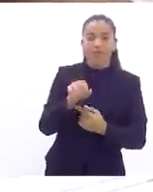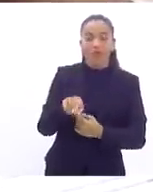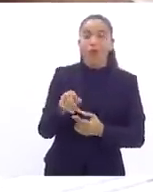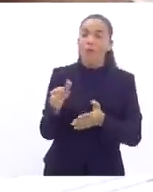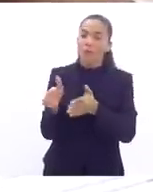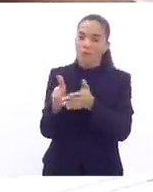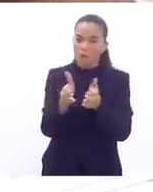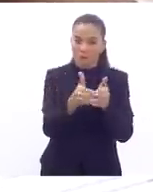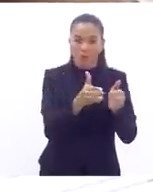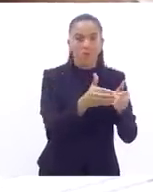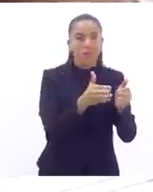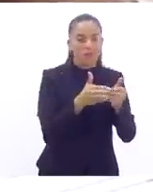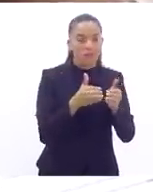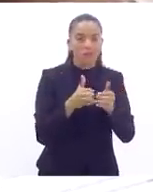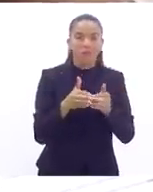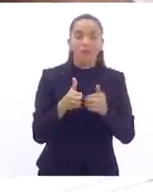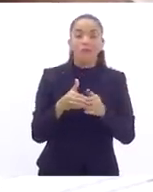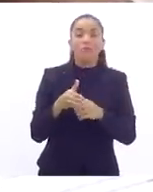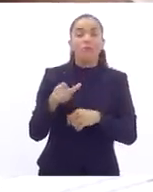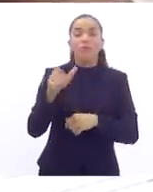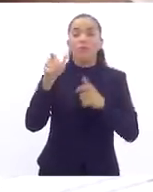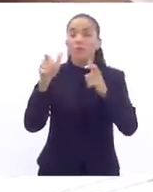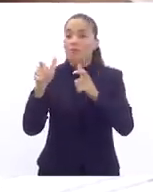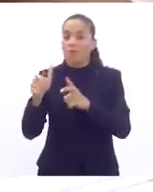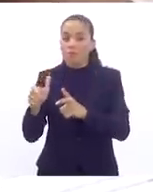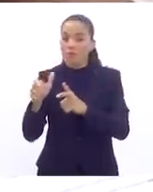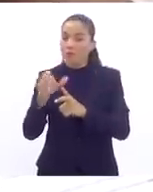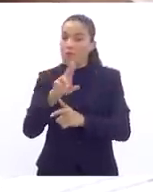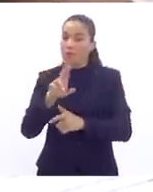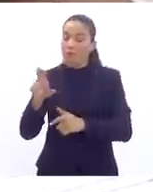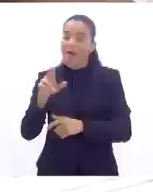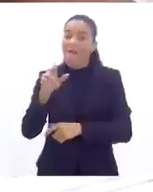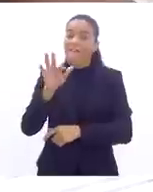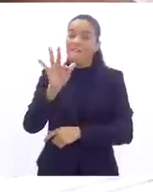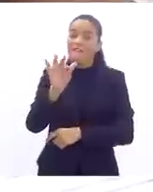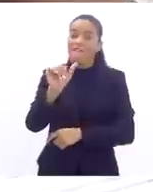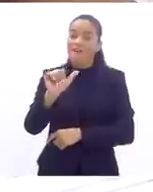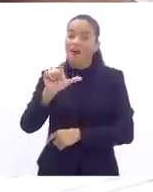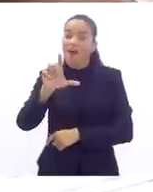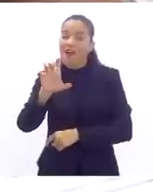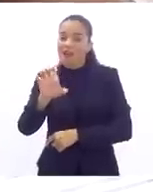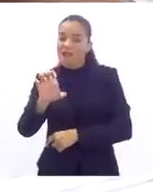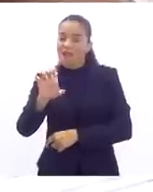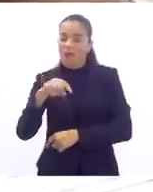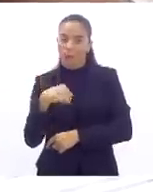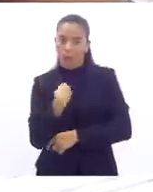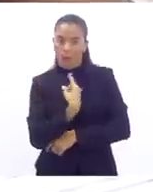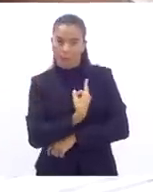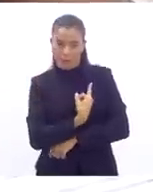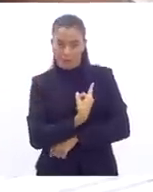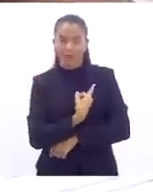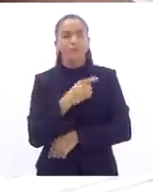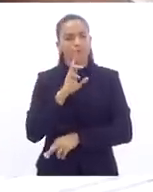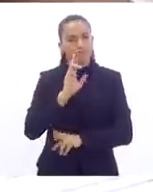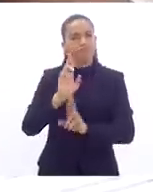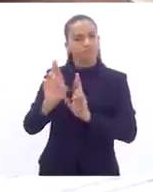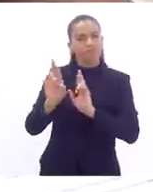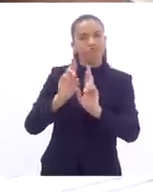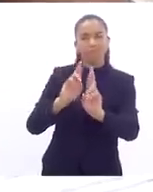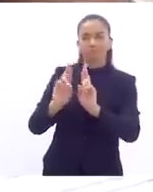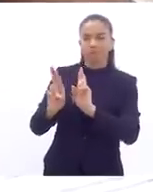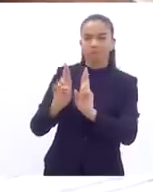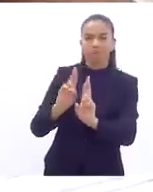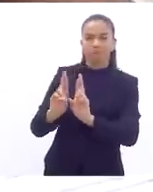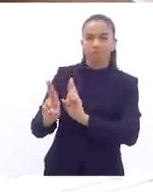pedidos pelo um canal chamado Fale Conosco né onde a gente respondeu a eles